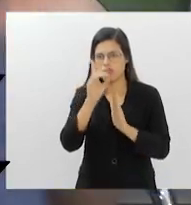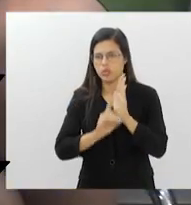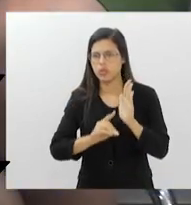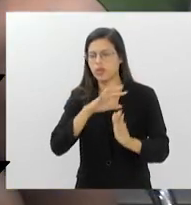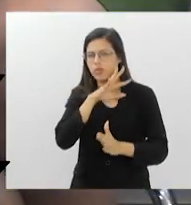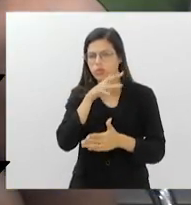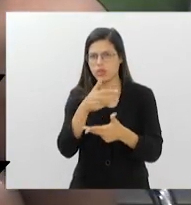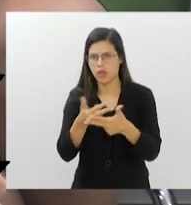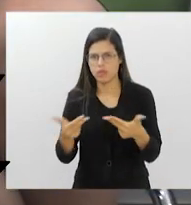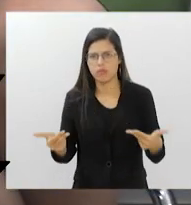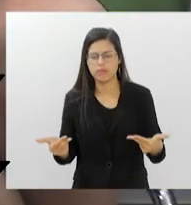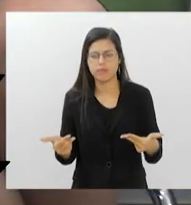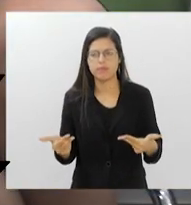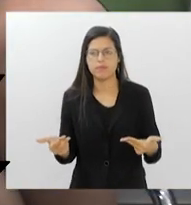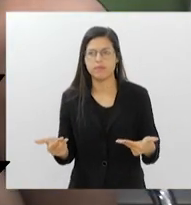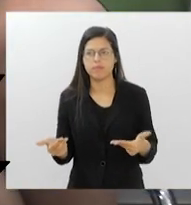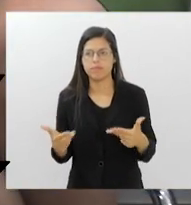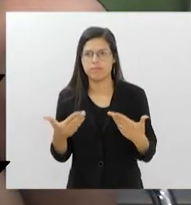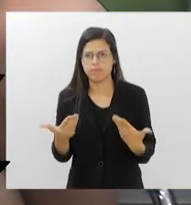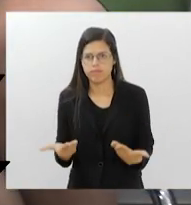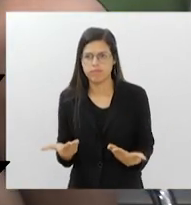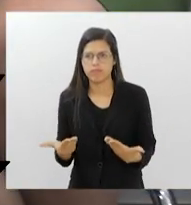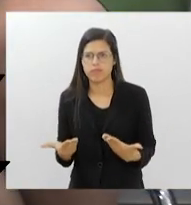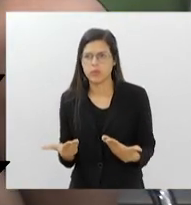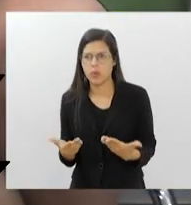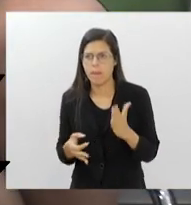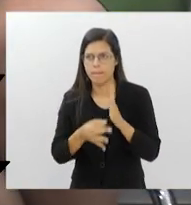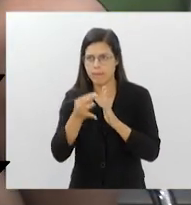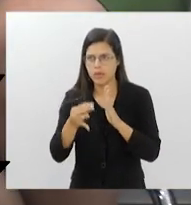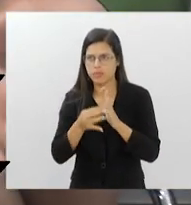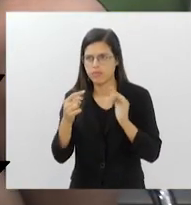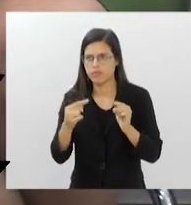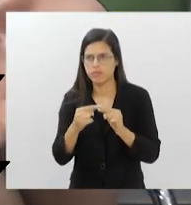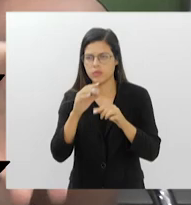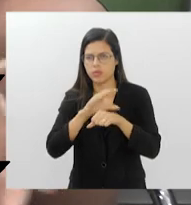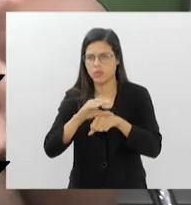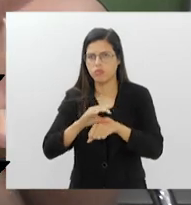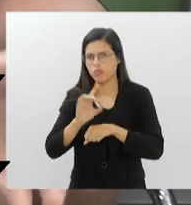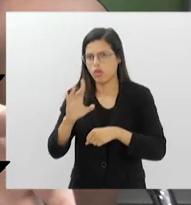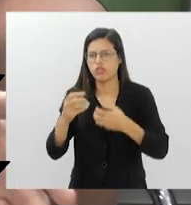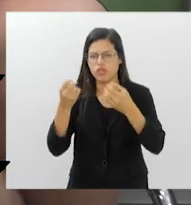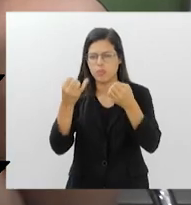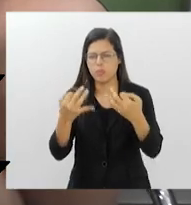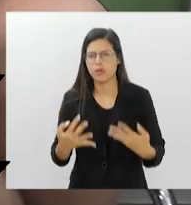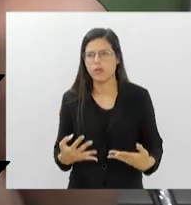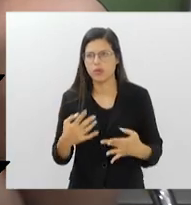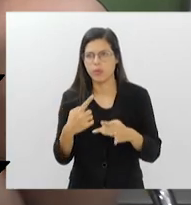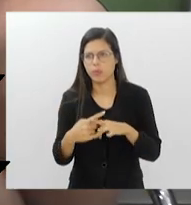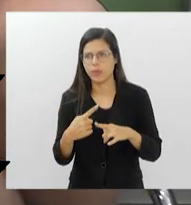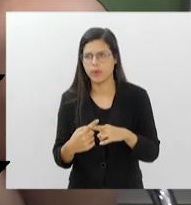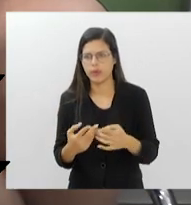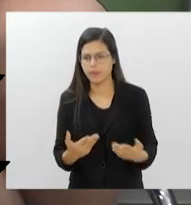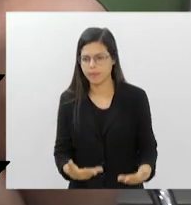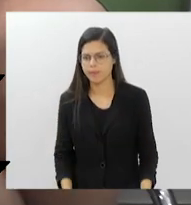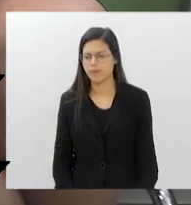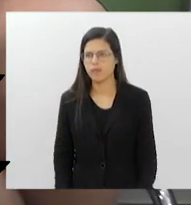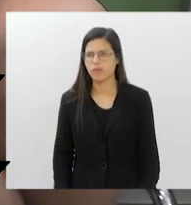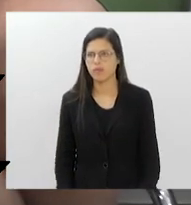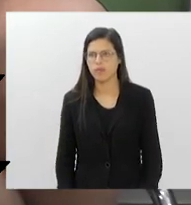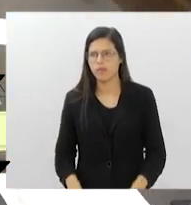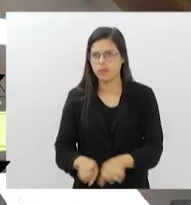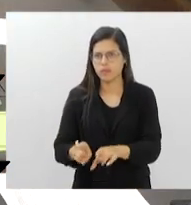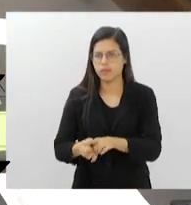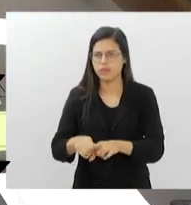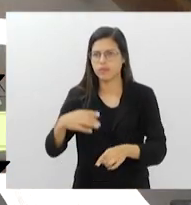animais então louvo parecer pela constitucionalidade só explicando o por disso tudo também para discutir